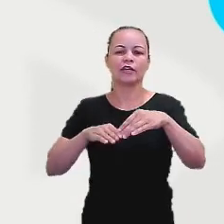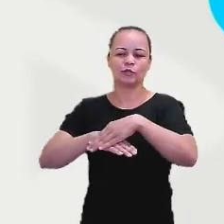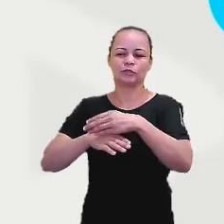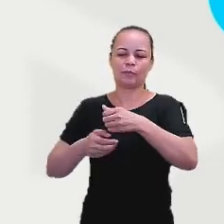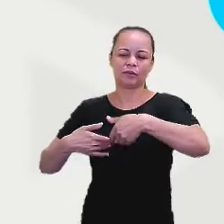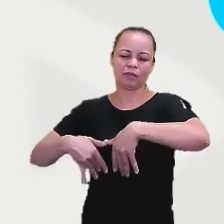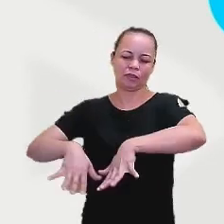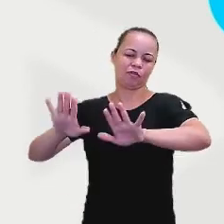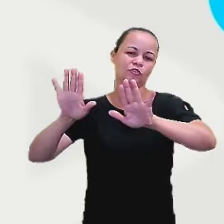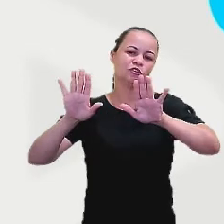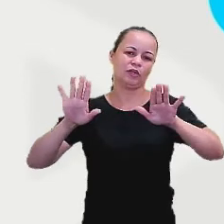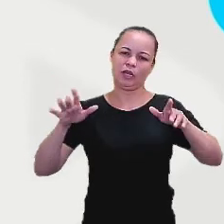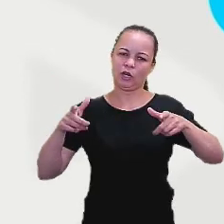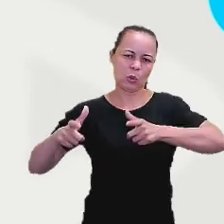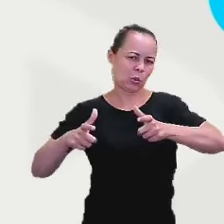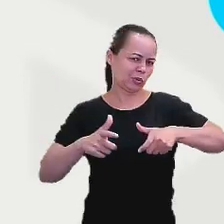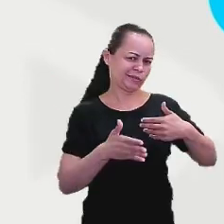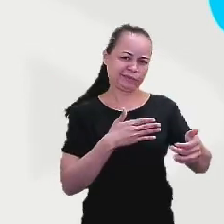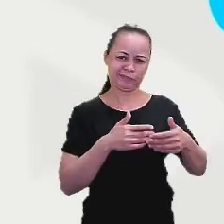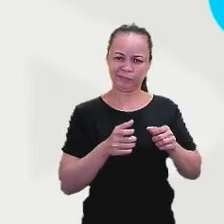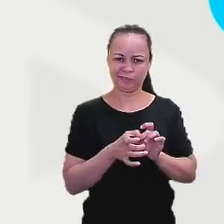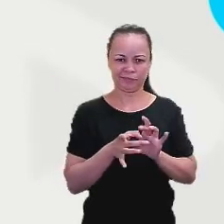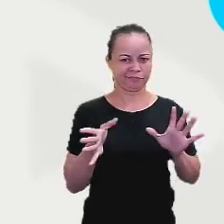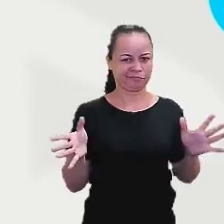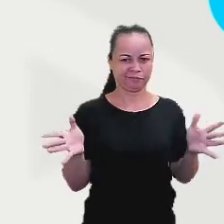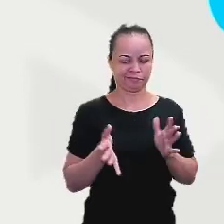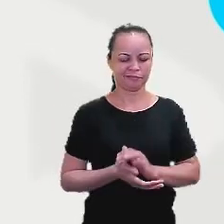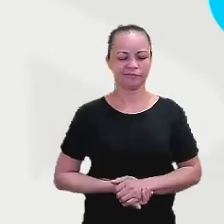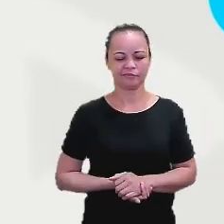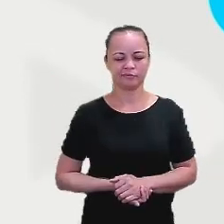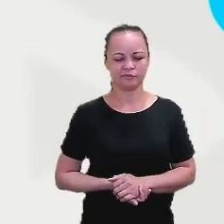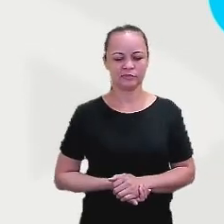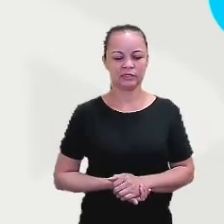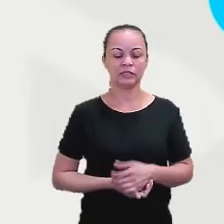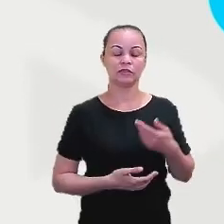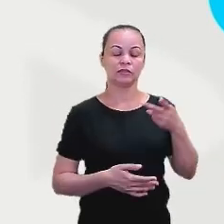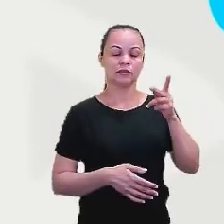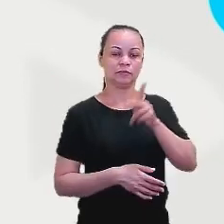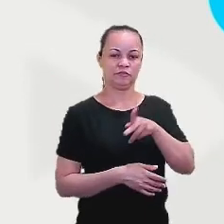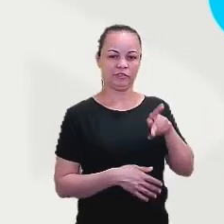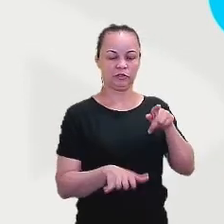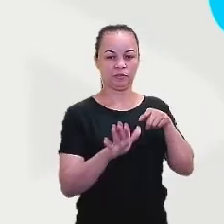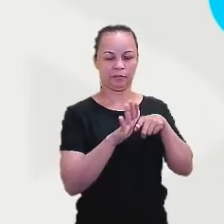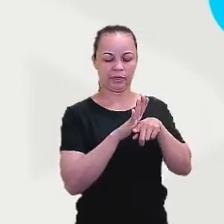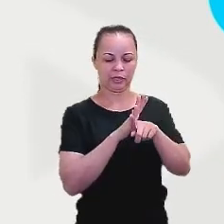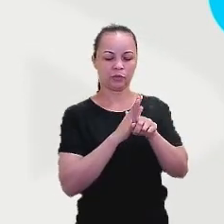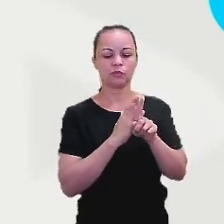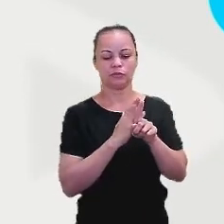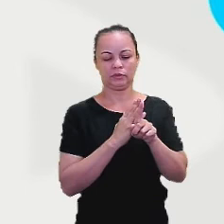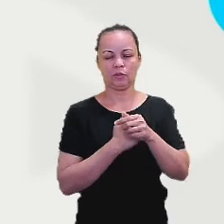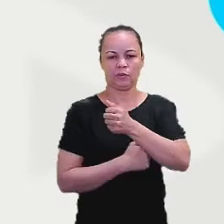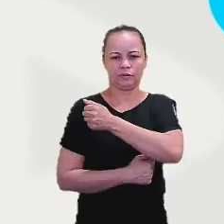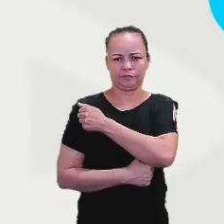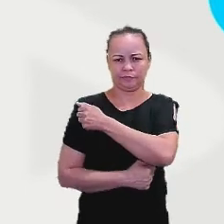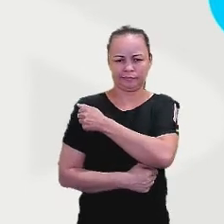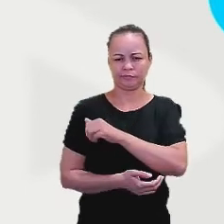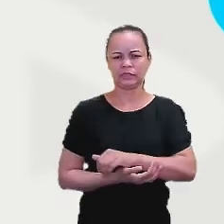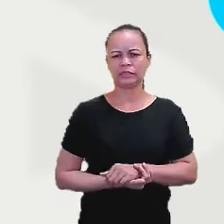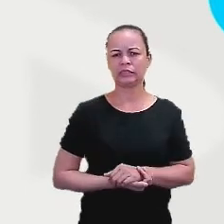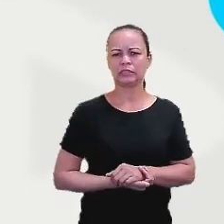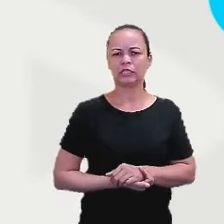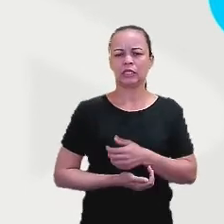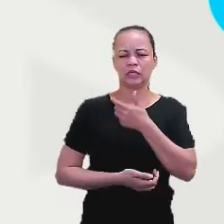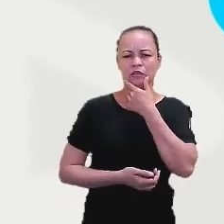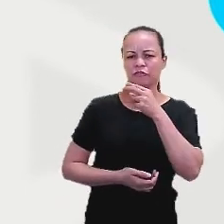Então, temos aqui o texto. A professora pergunta a um aluno: Vinícius, se tivesse 4 pernilongos